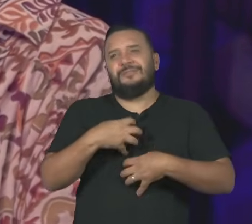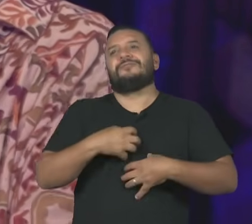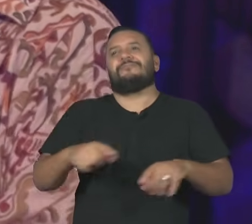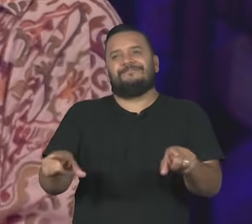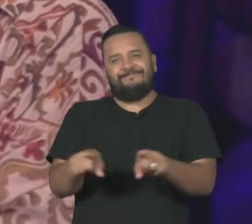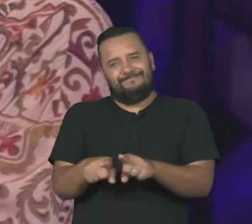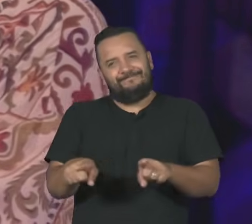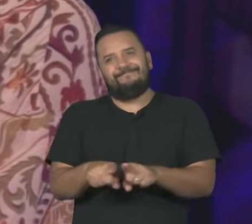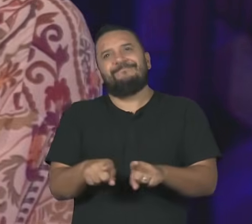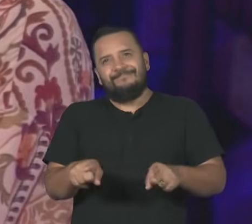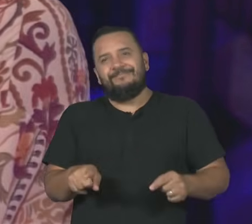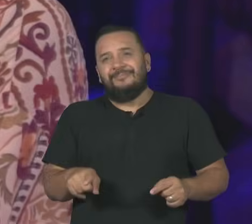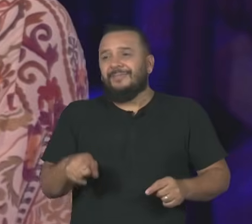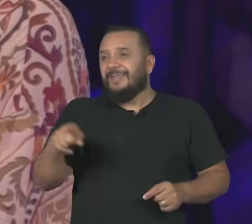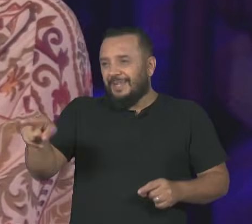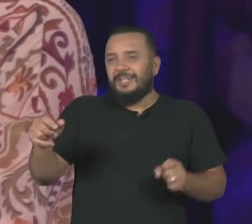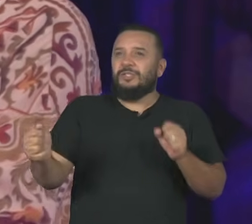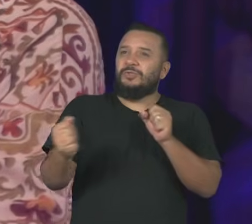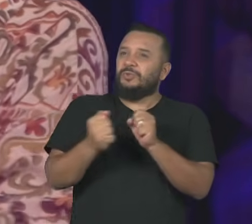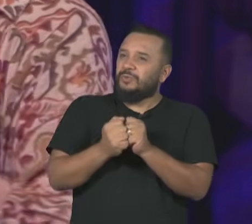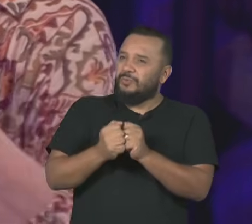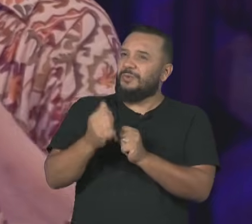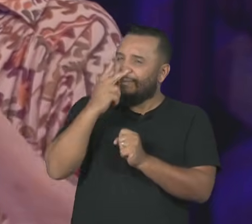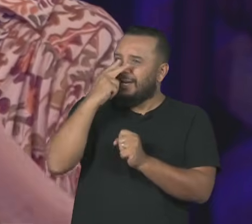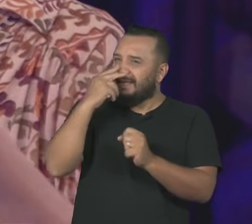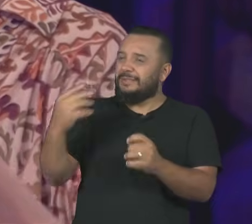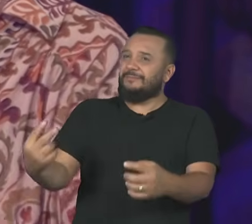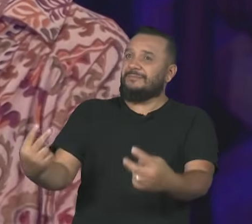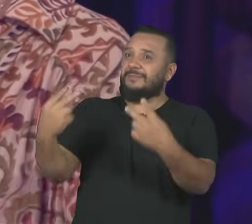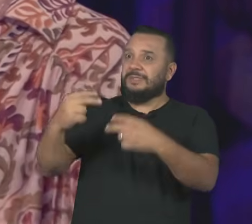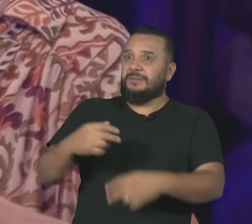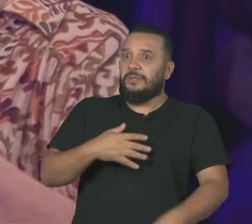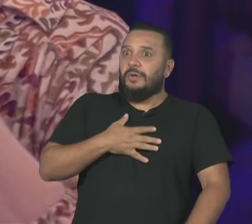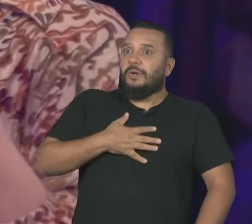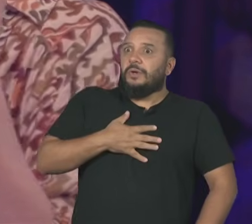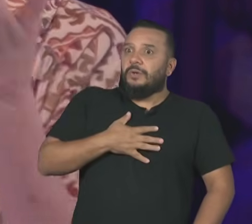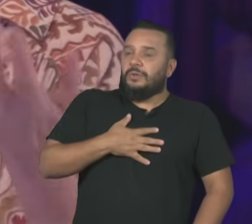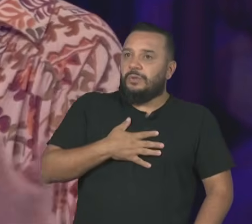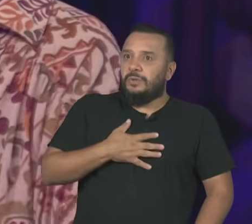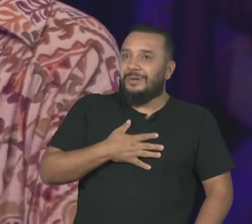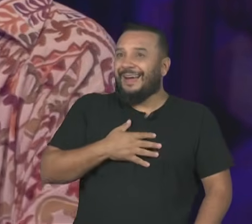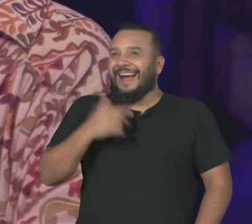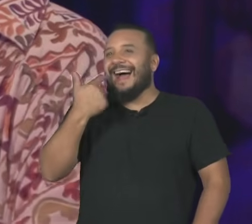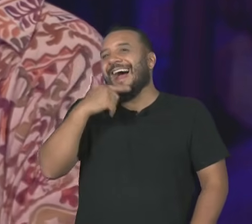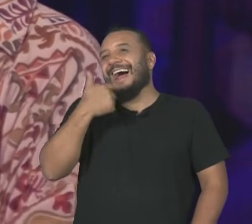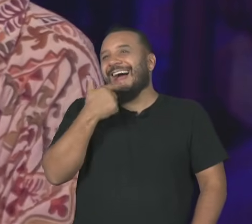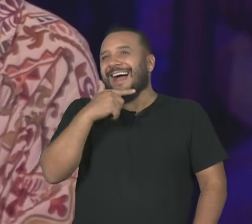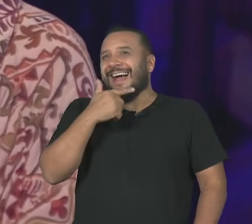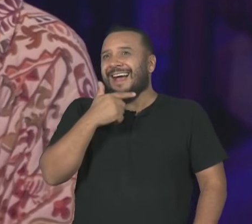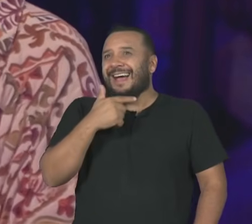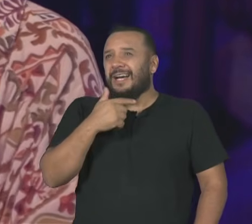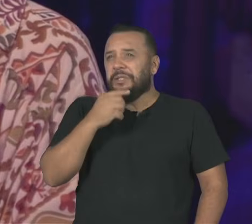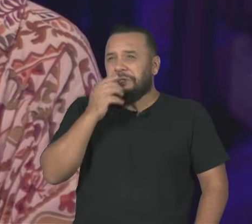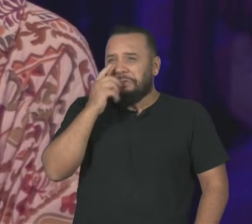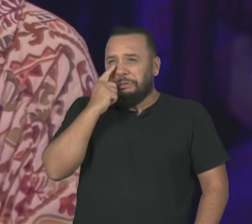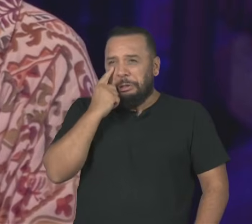sentimos quando ele está indo junto com a gente, com suspiros, com a risada, o que